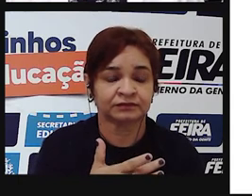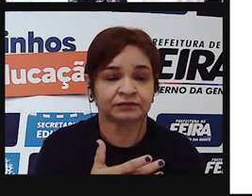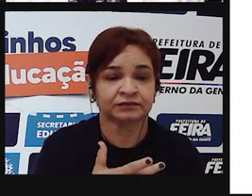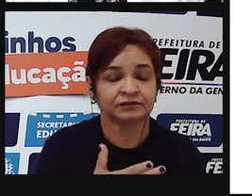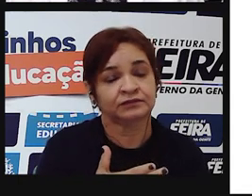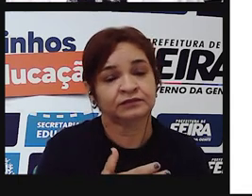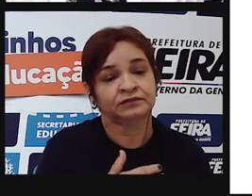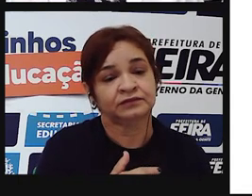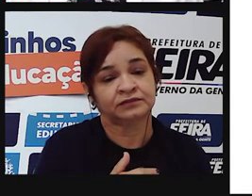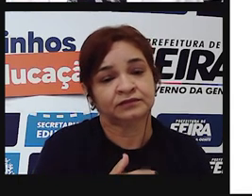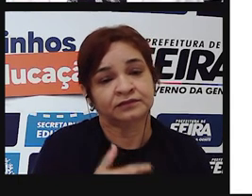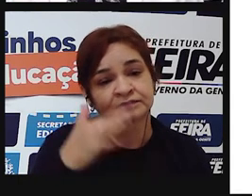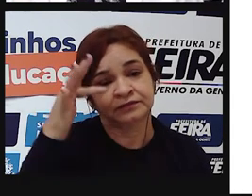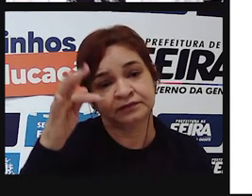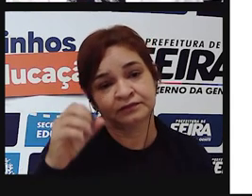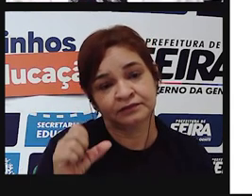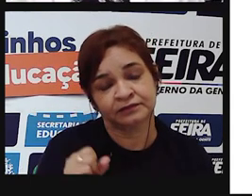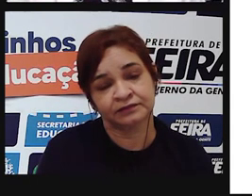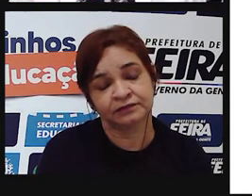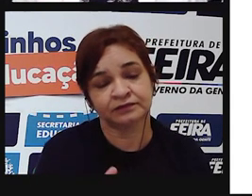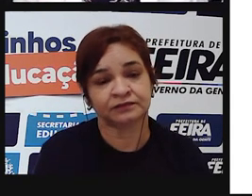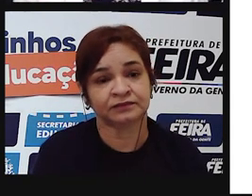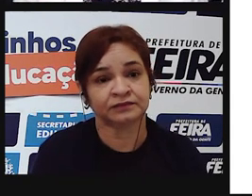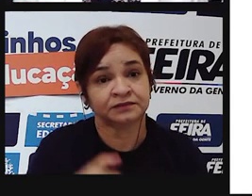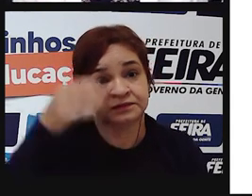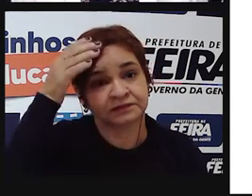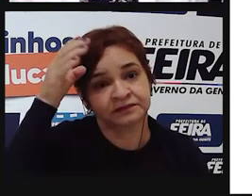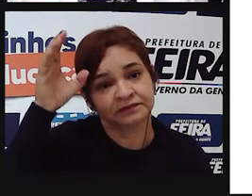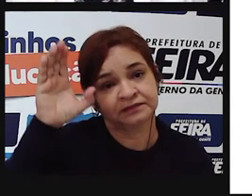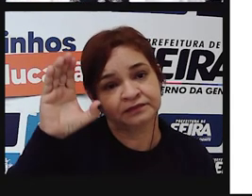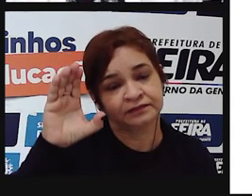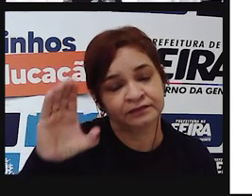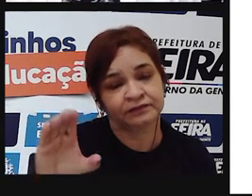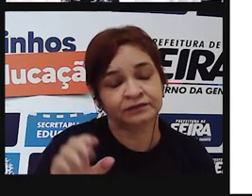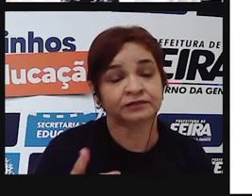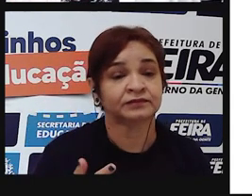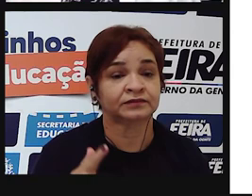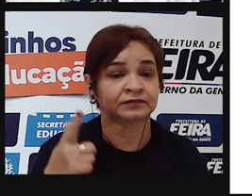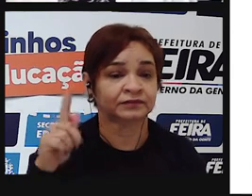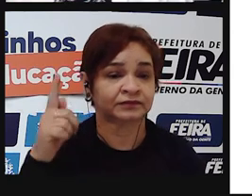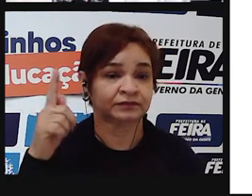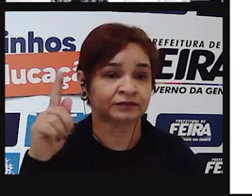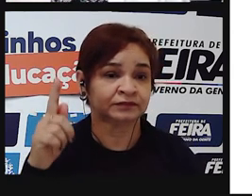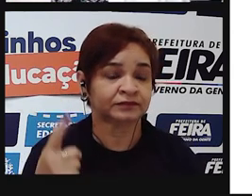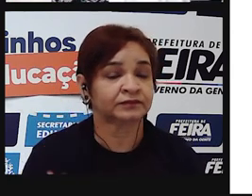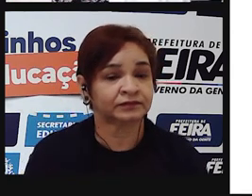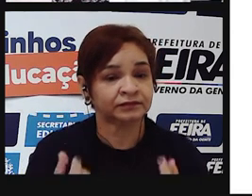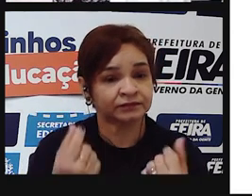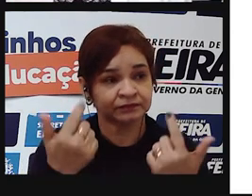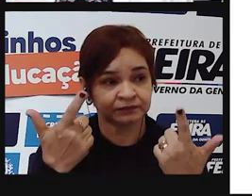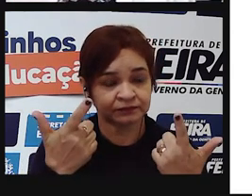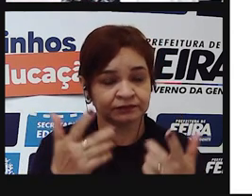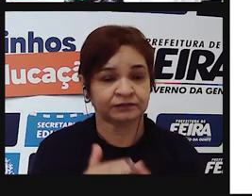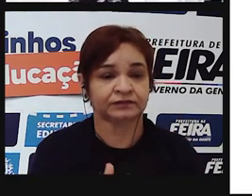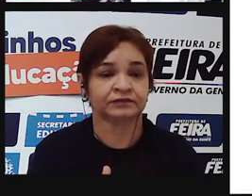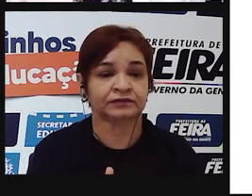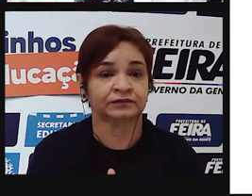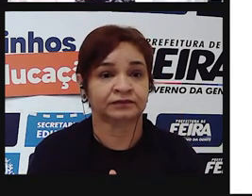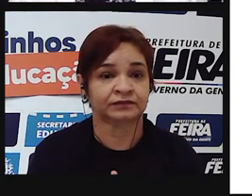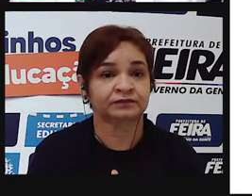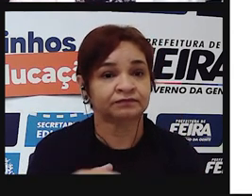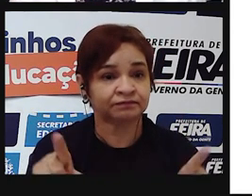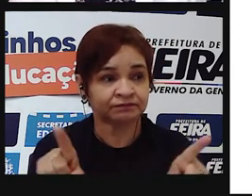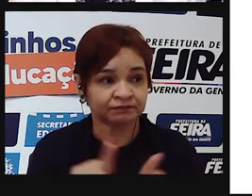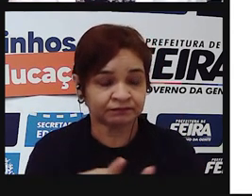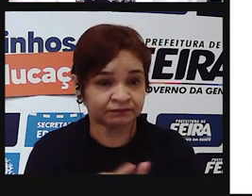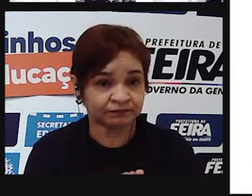de Santana, marcada por aspectos culturais, geográficos e econômicos, né?